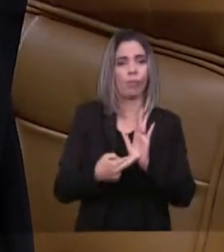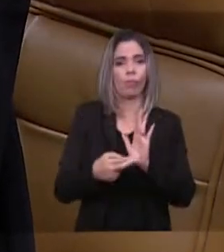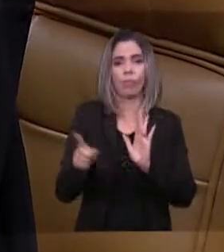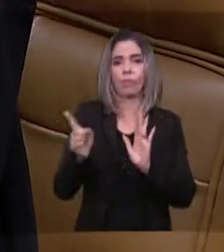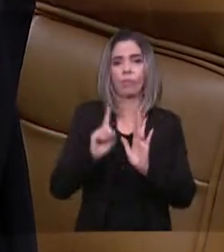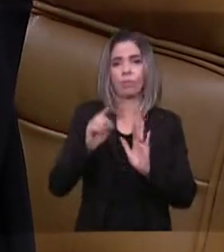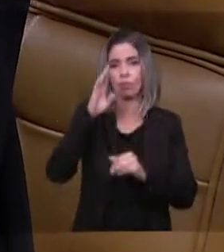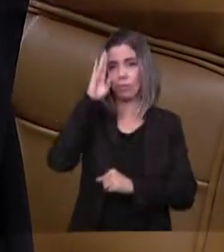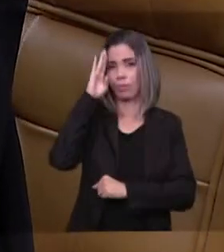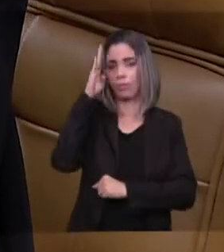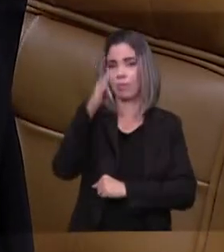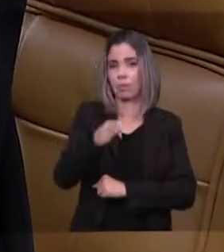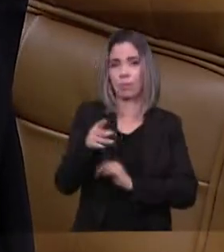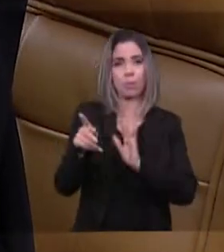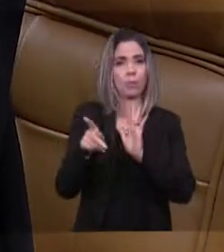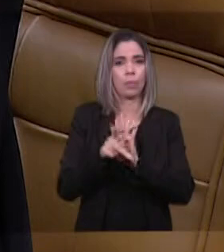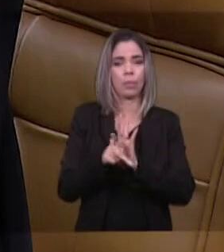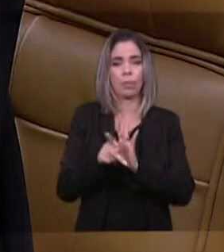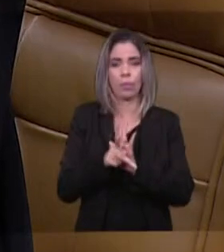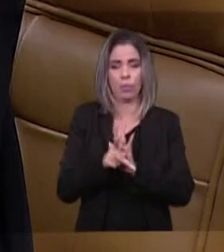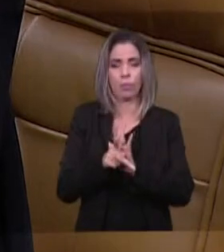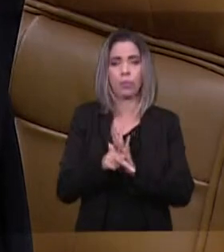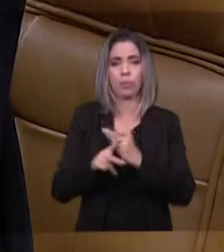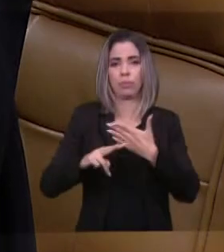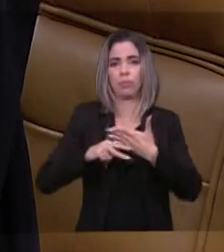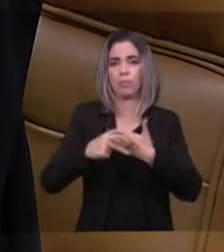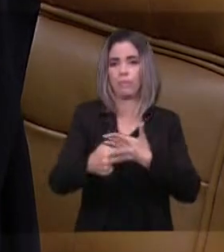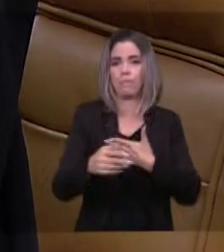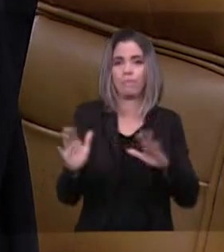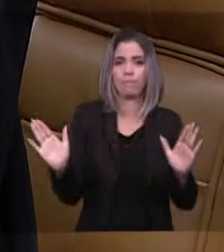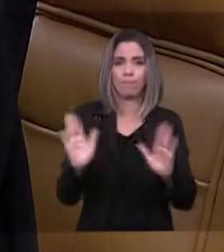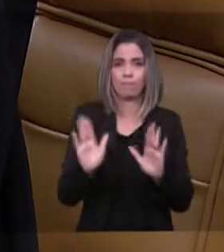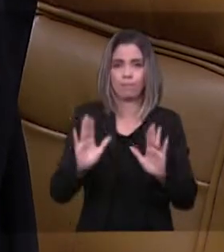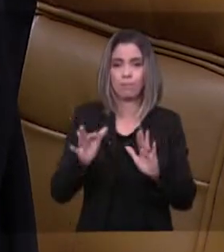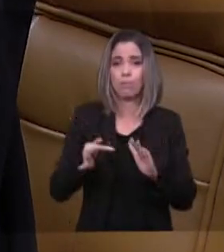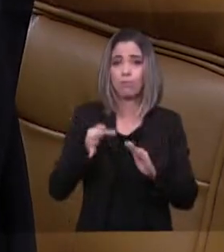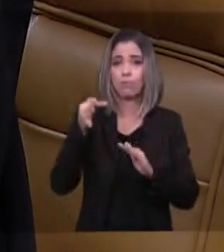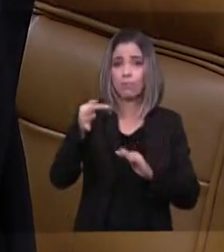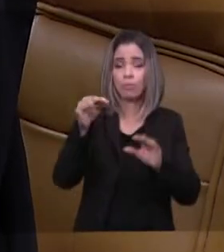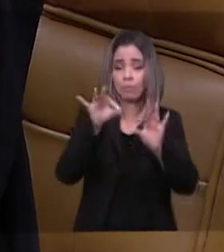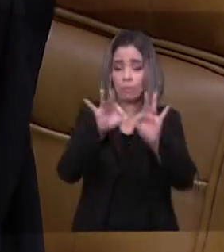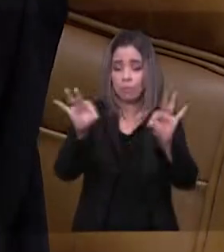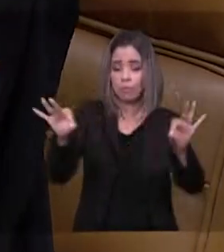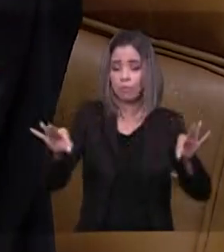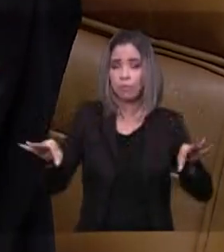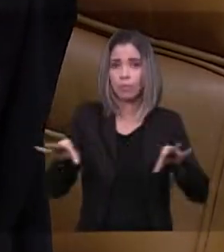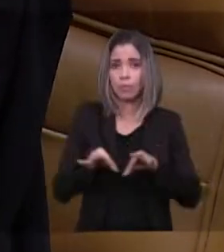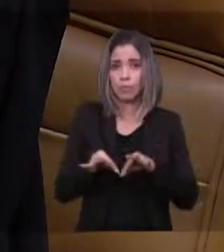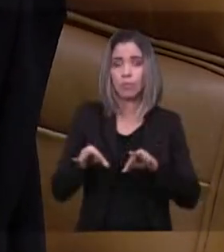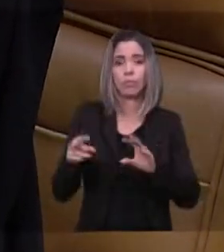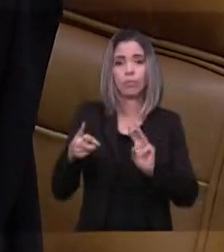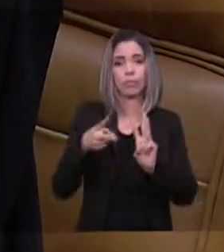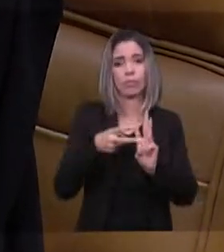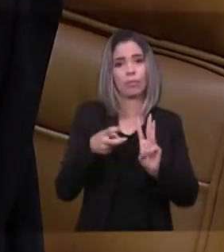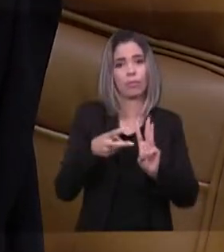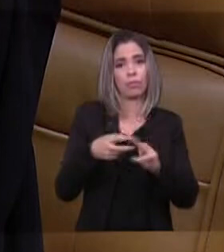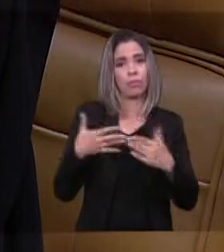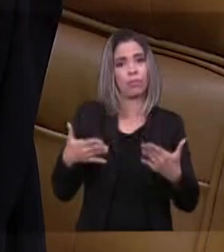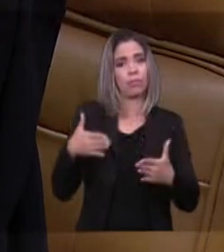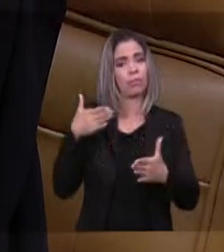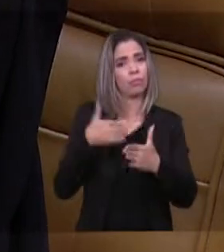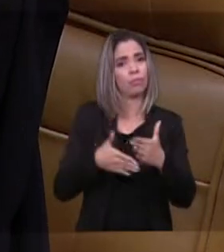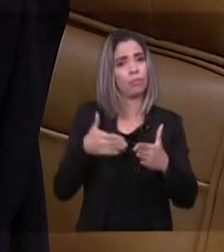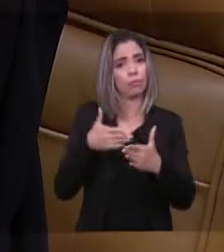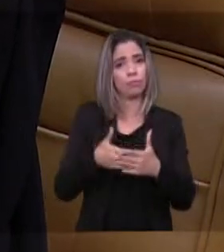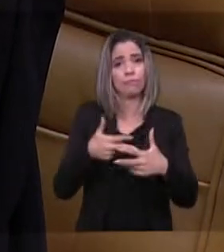imediatamente com eficácia vinculante às demarcações futuras de terras indígenas pelo país, restringindo-se ao objeto